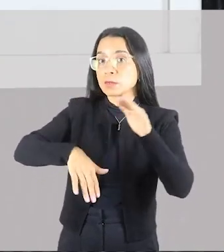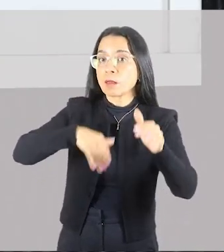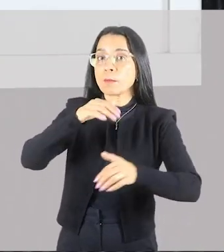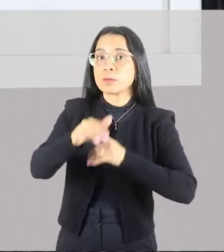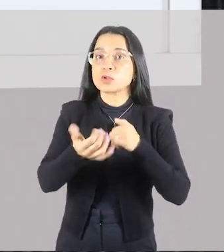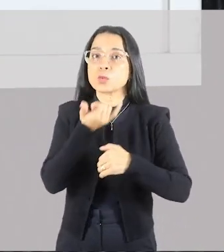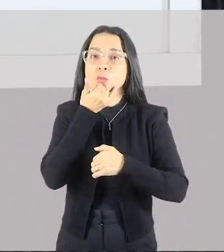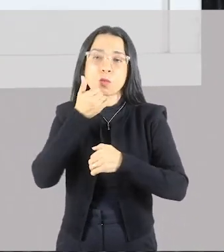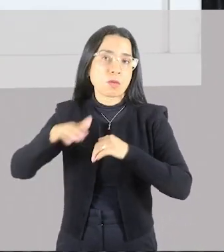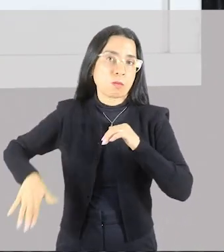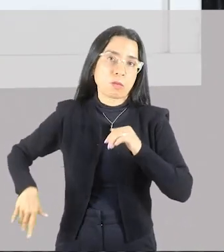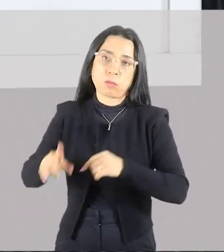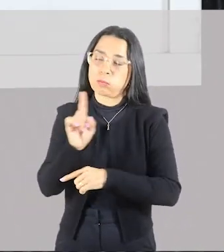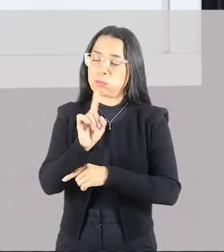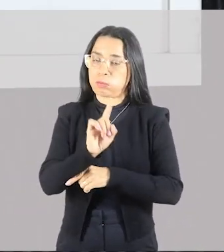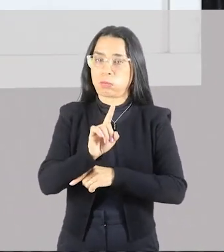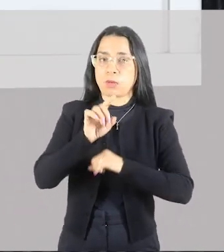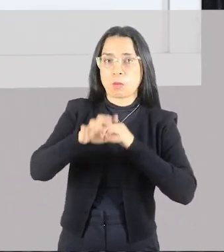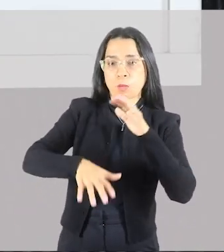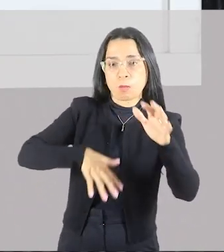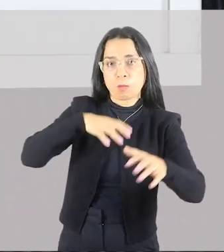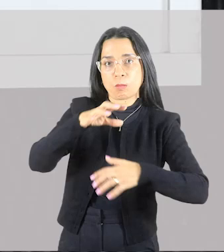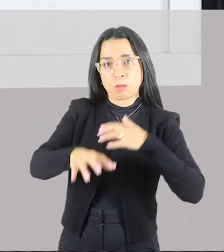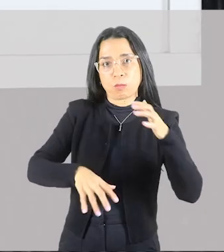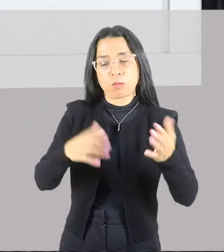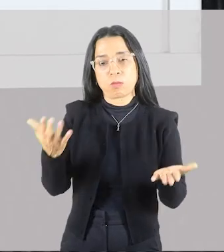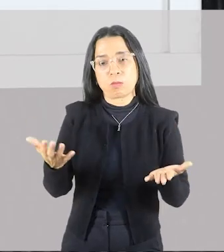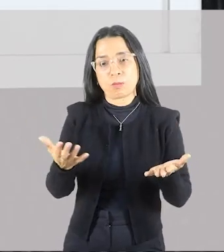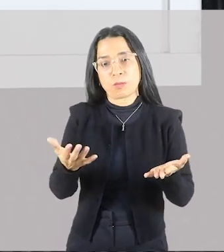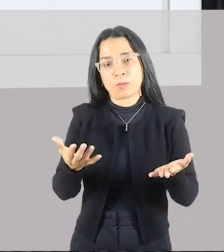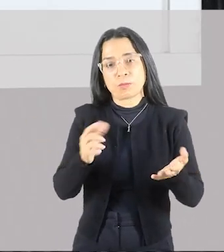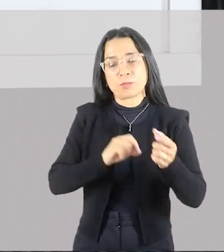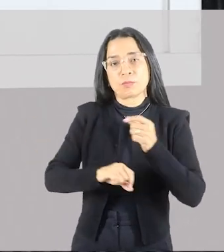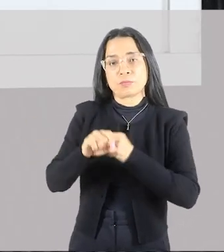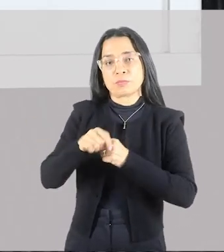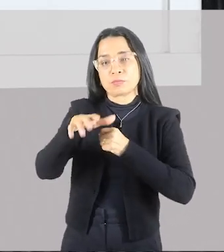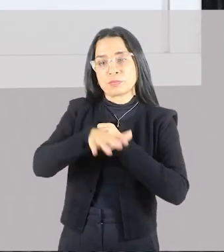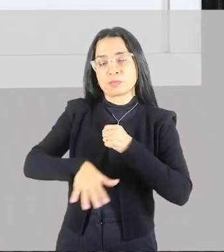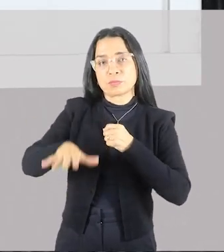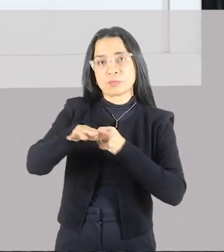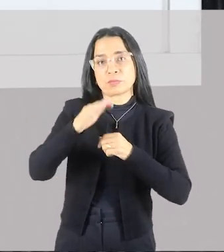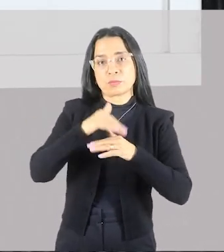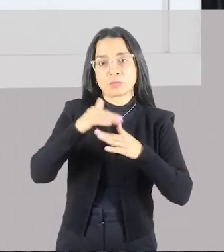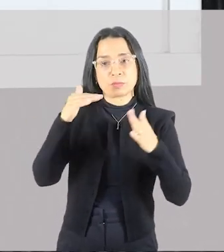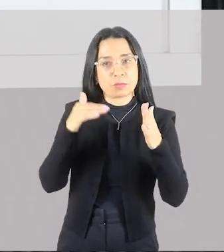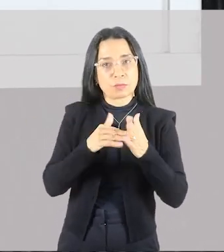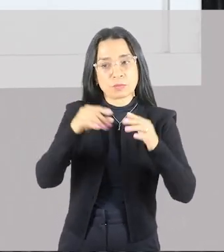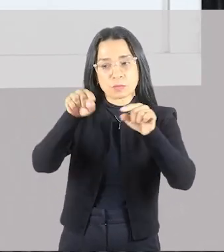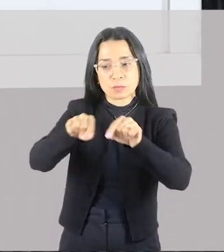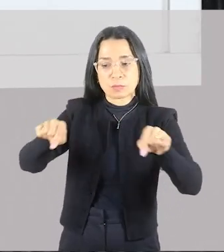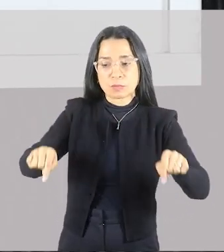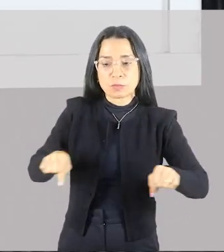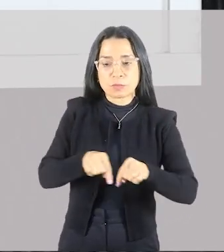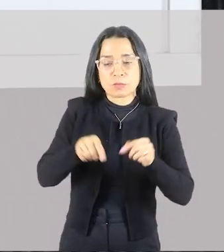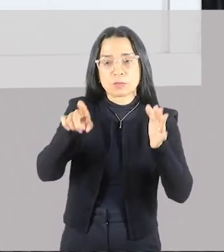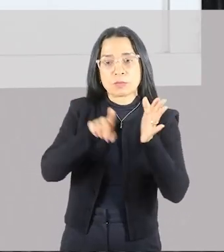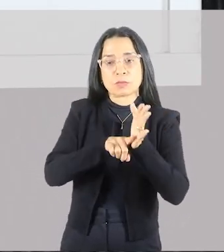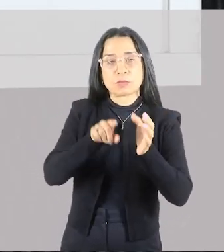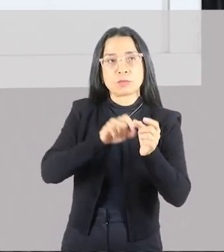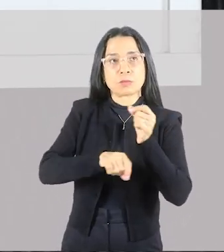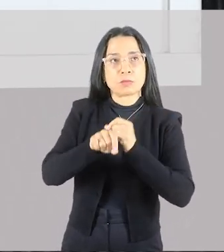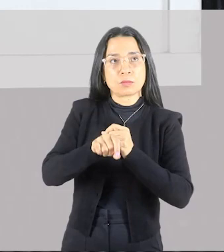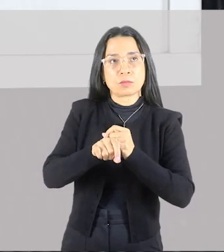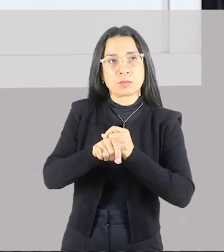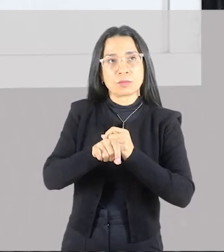calçada, AC, vai ser a área total do terreno menos a área